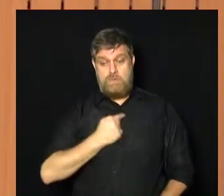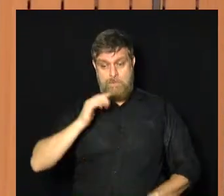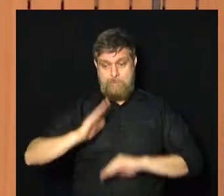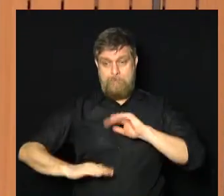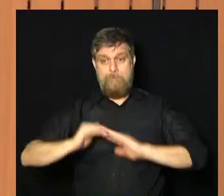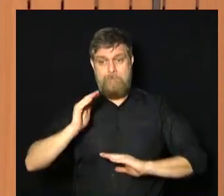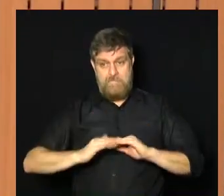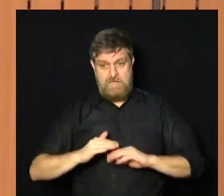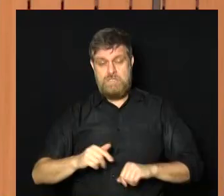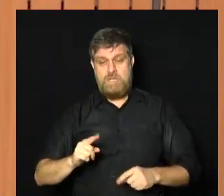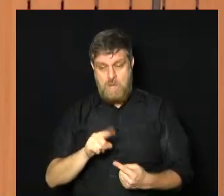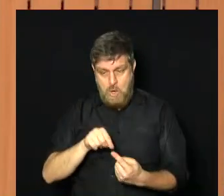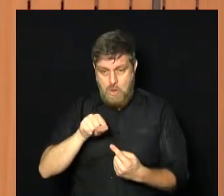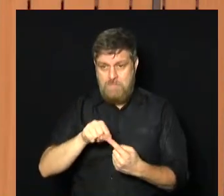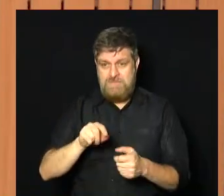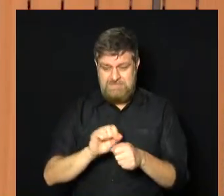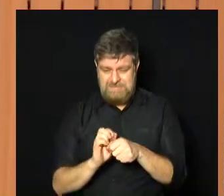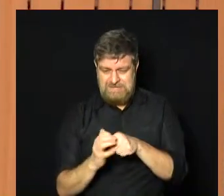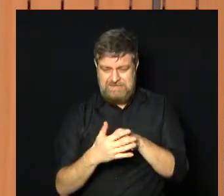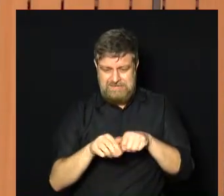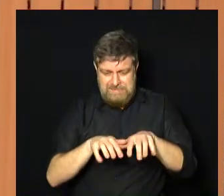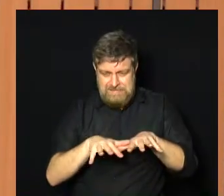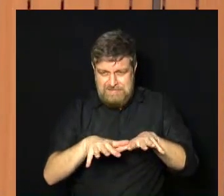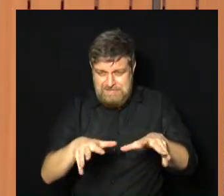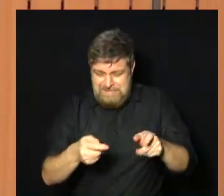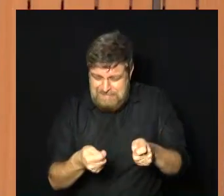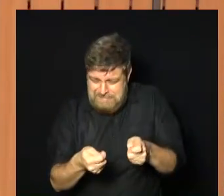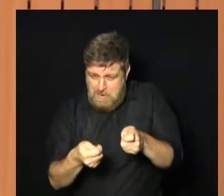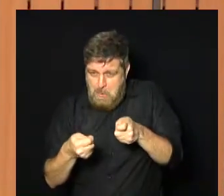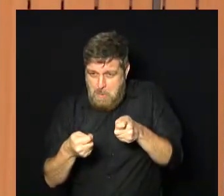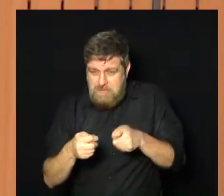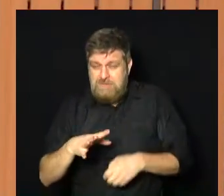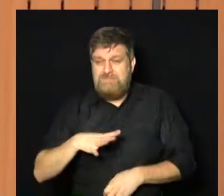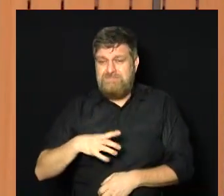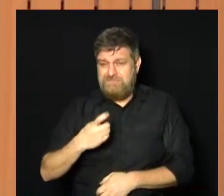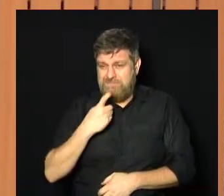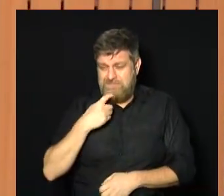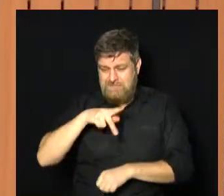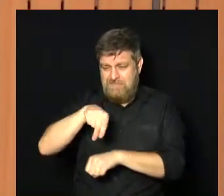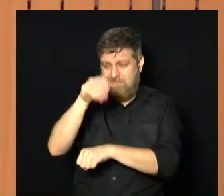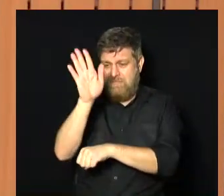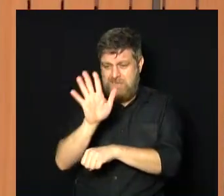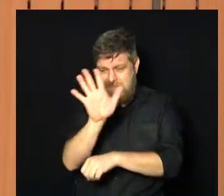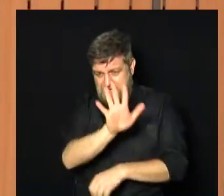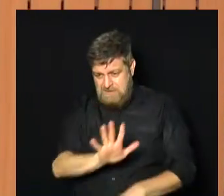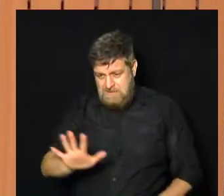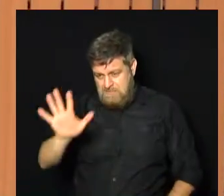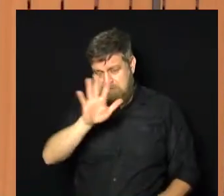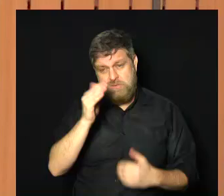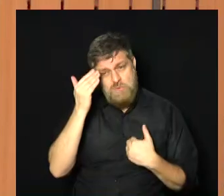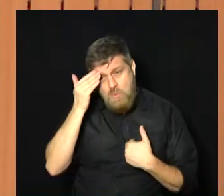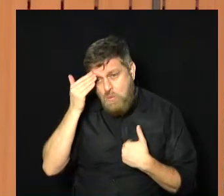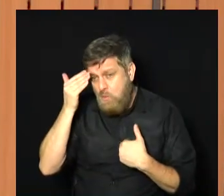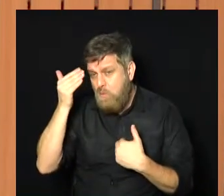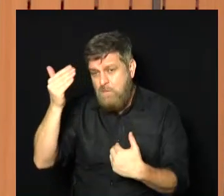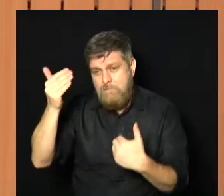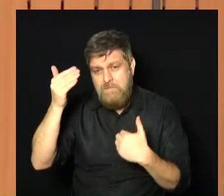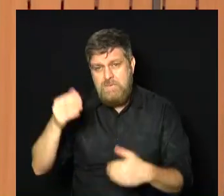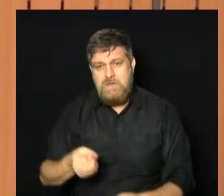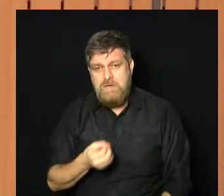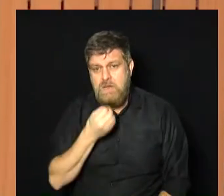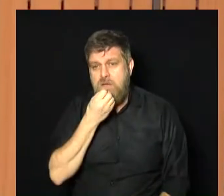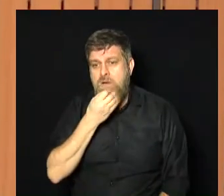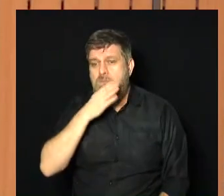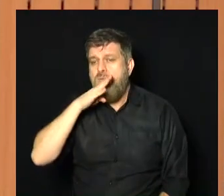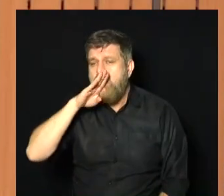poder atenuar os efeitos dramáticos da pandemia na nossa cidade, no nosso país. Gente, muito obrigado, um bom final